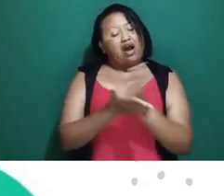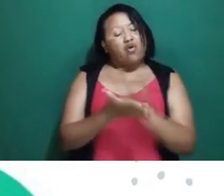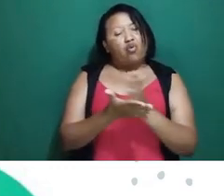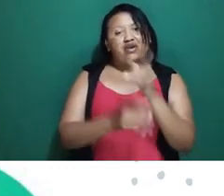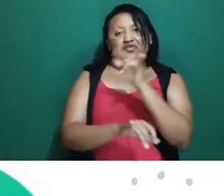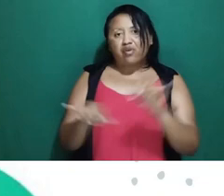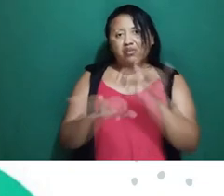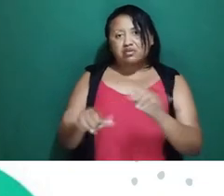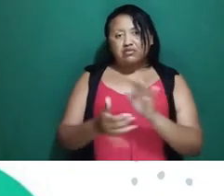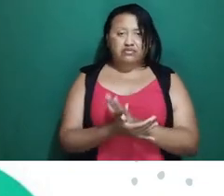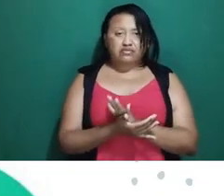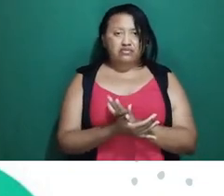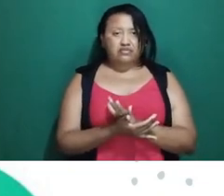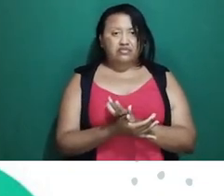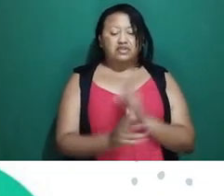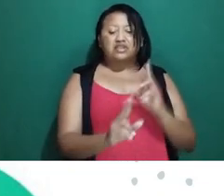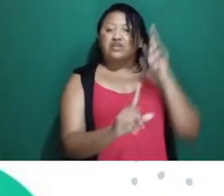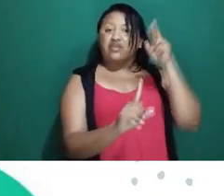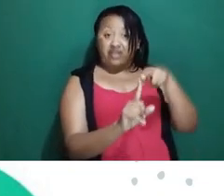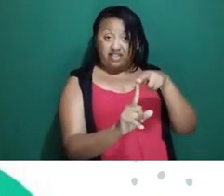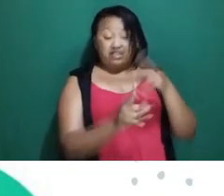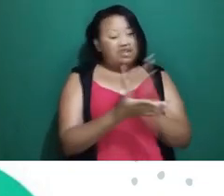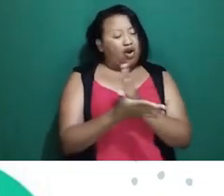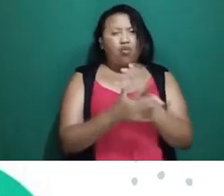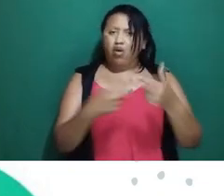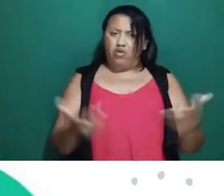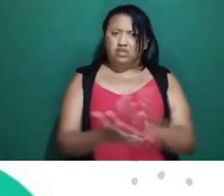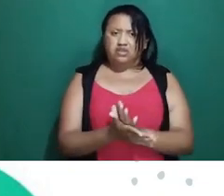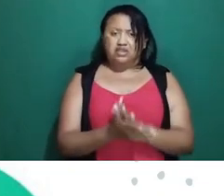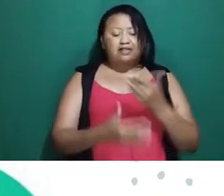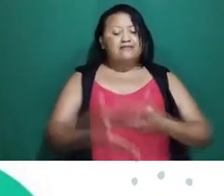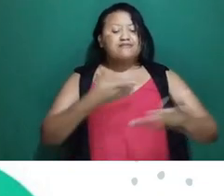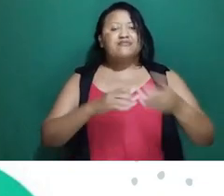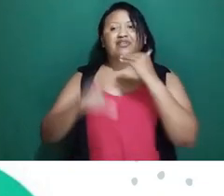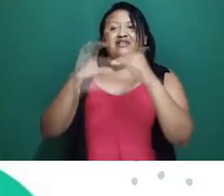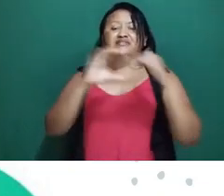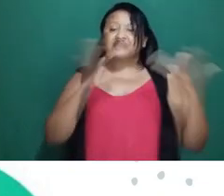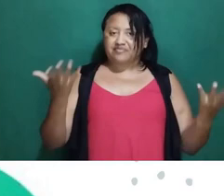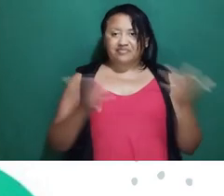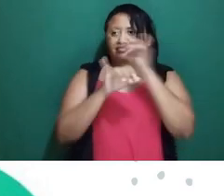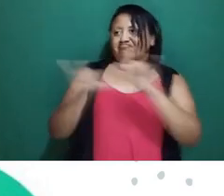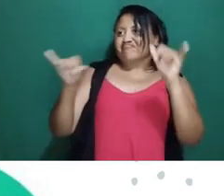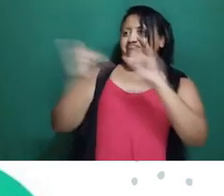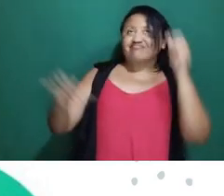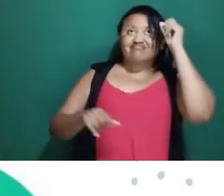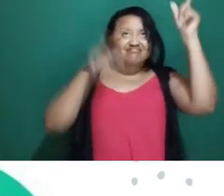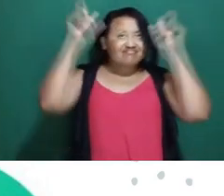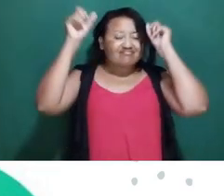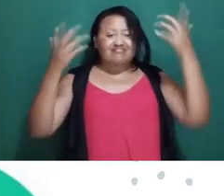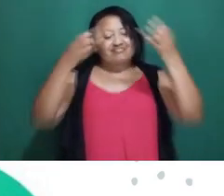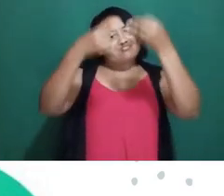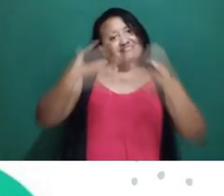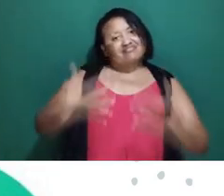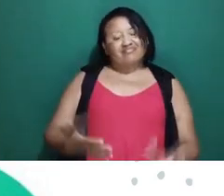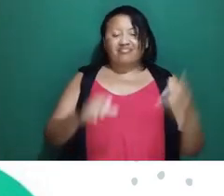informação né de ser referente de alguma coisa né de transmitir aí alguma ideia de